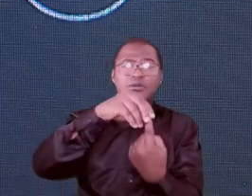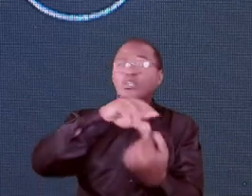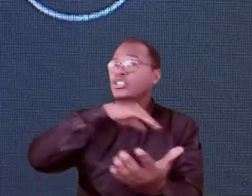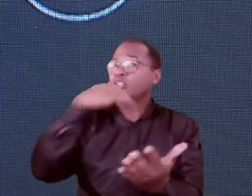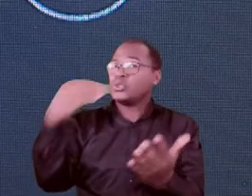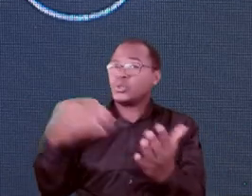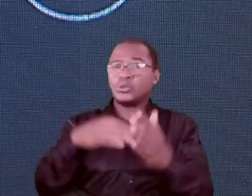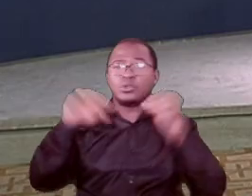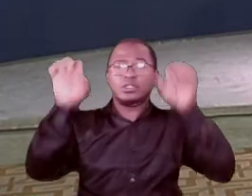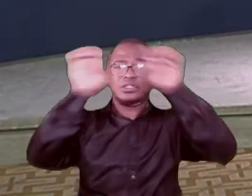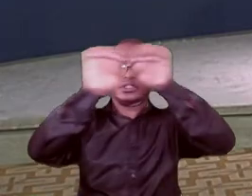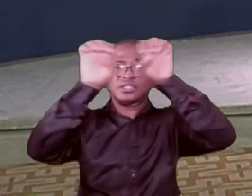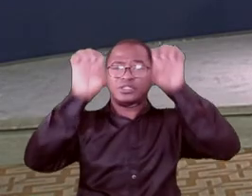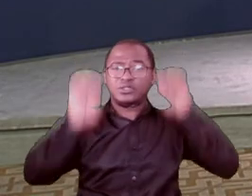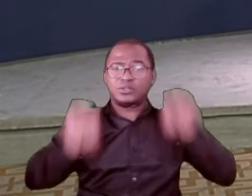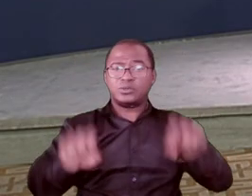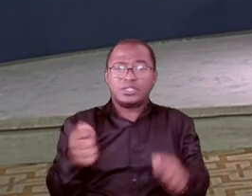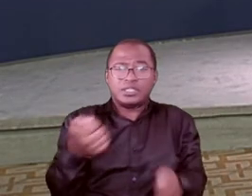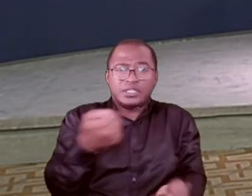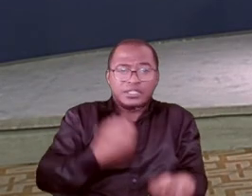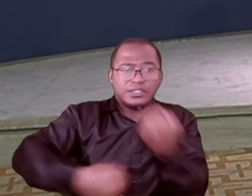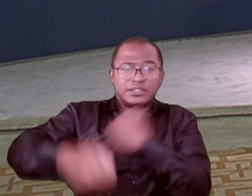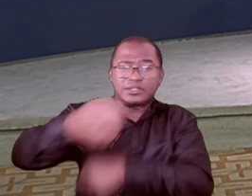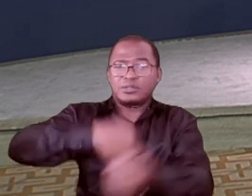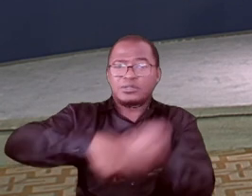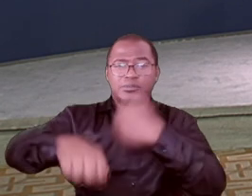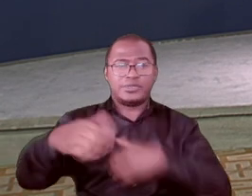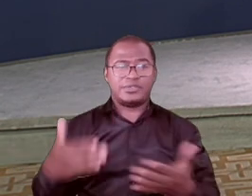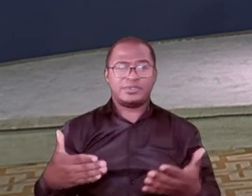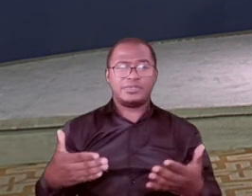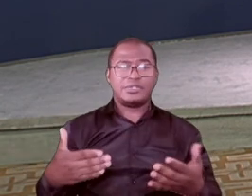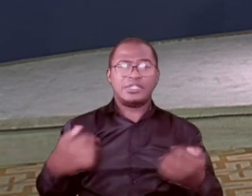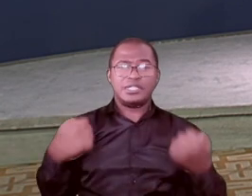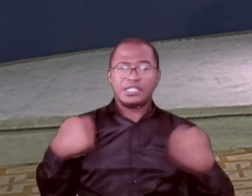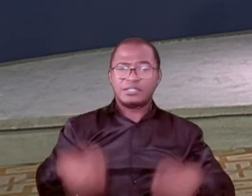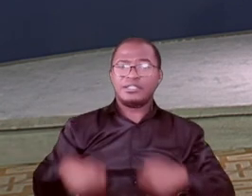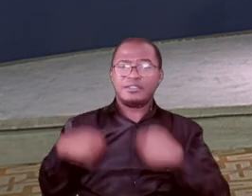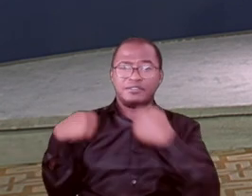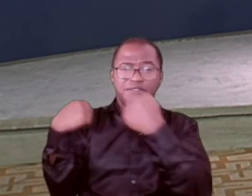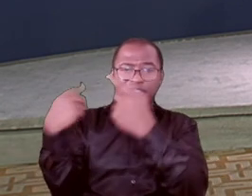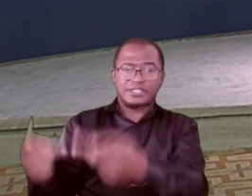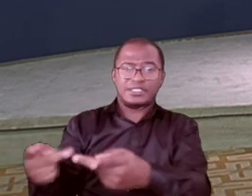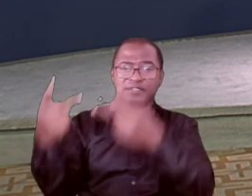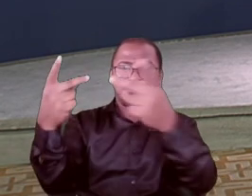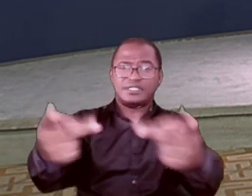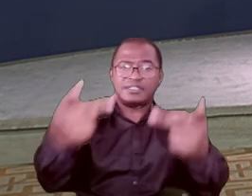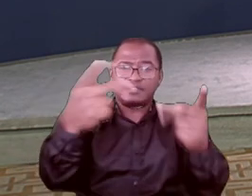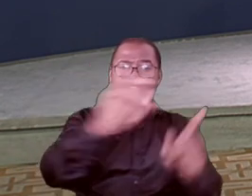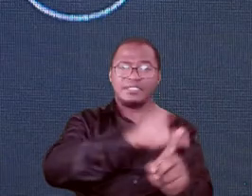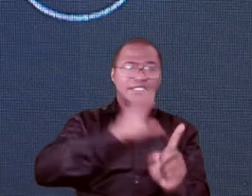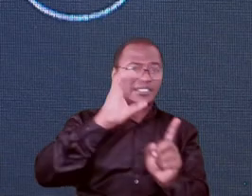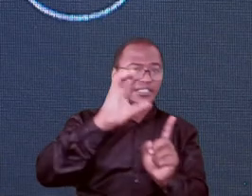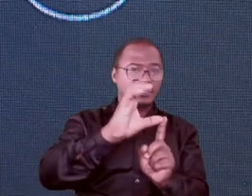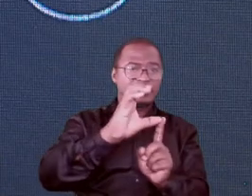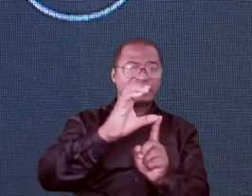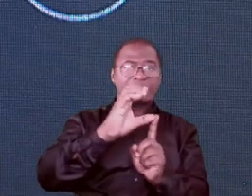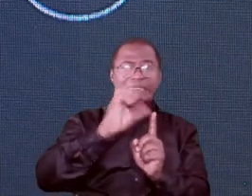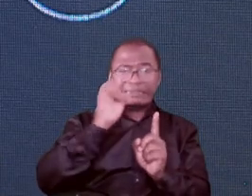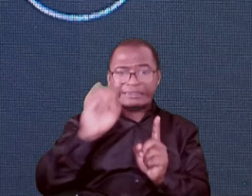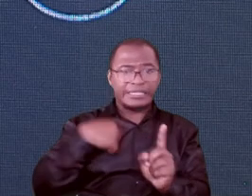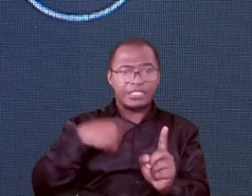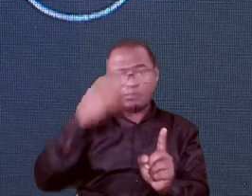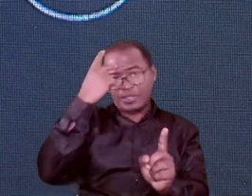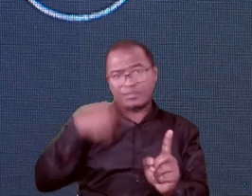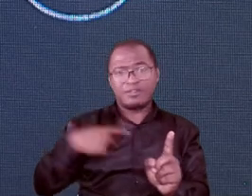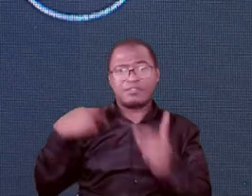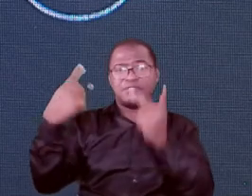Então puxa se eu não tô visitando cliente suficiente eu tô errado né então agora puxa mês que vem